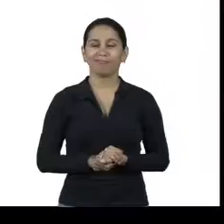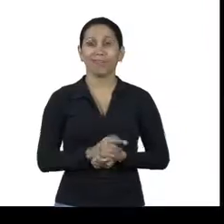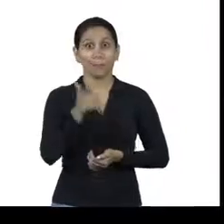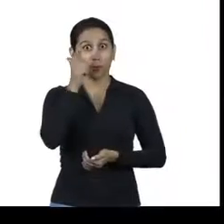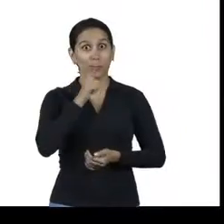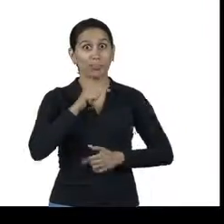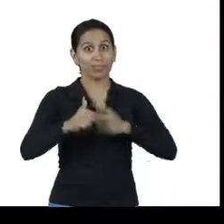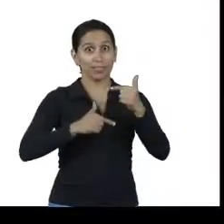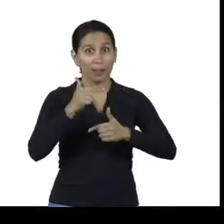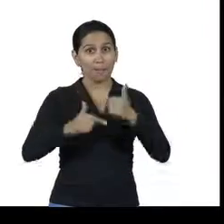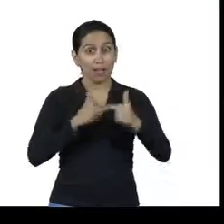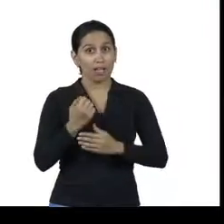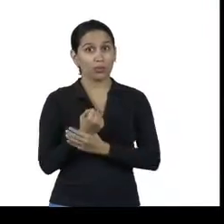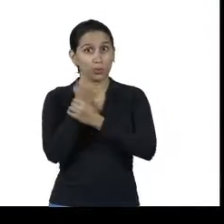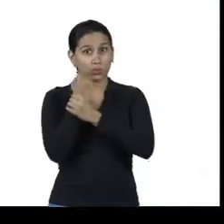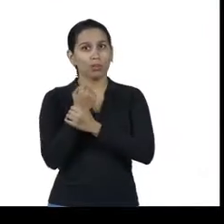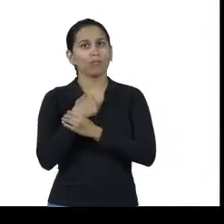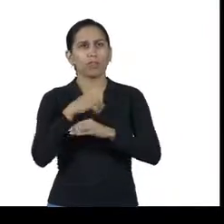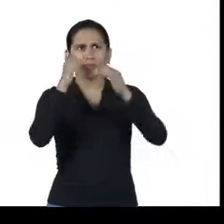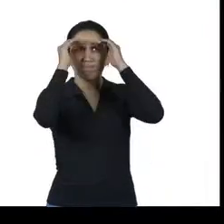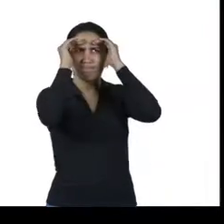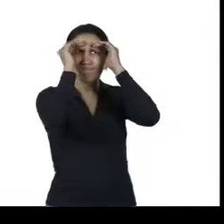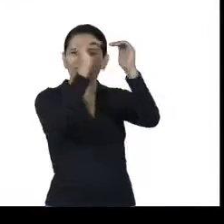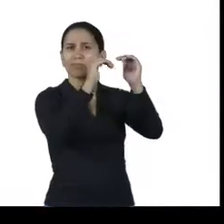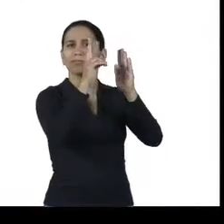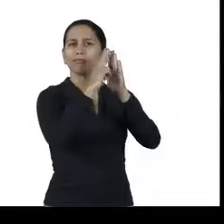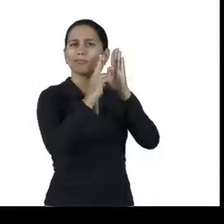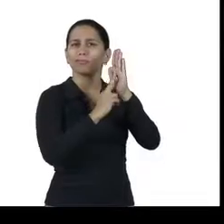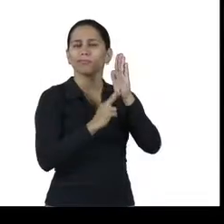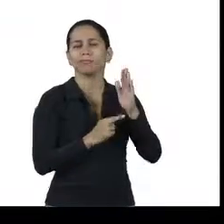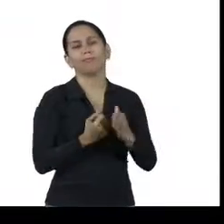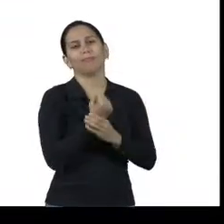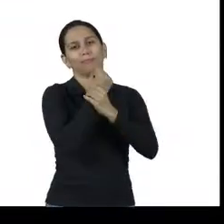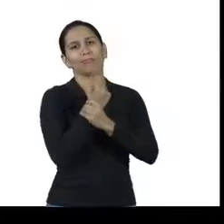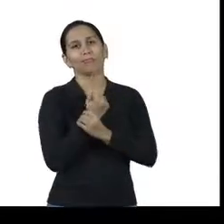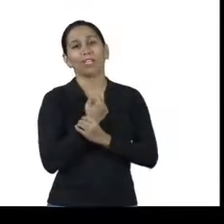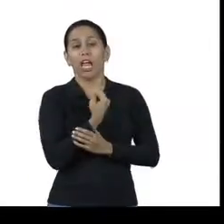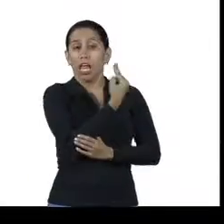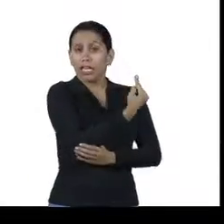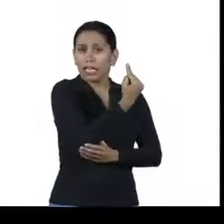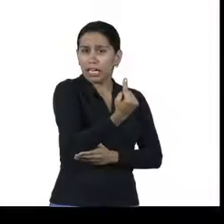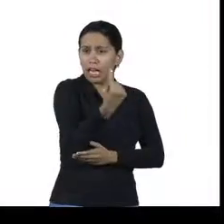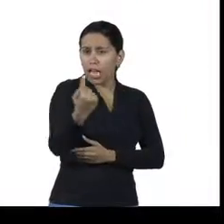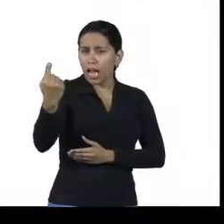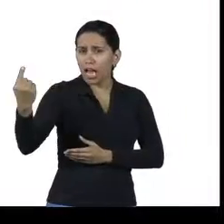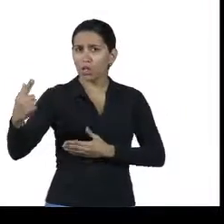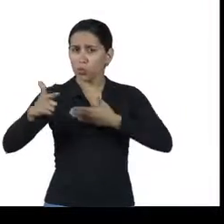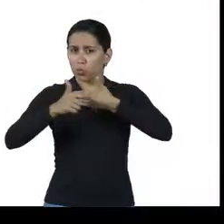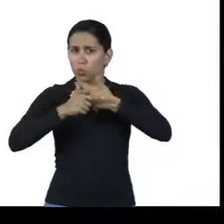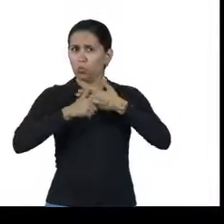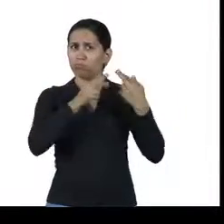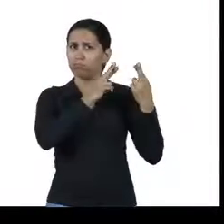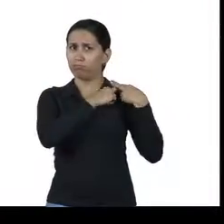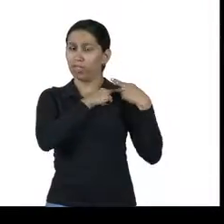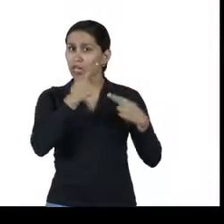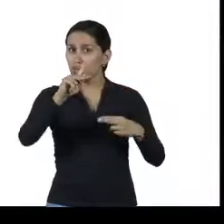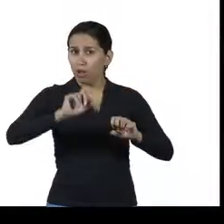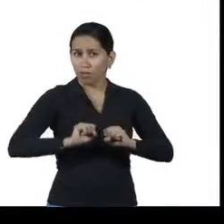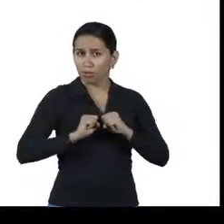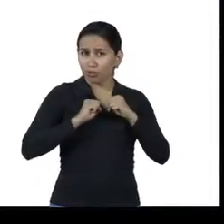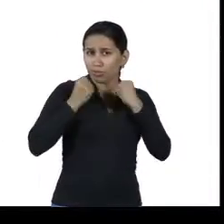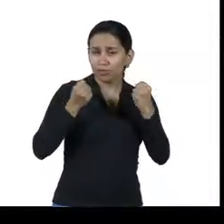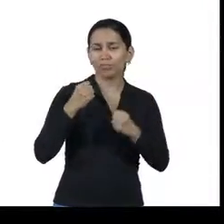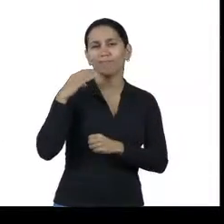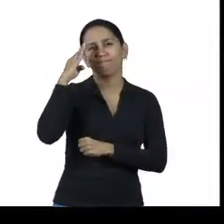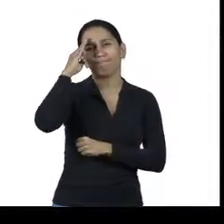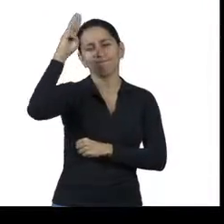com segurança, siga as normas de proteção coletiva. Cada um aqui faz a sua parte. Sua atitude é fundamental.